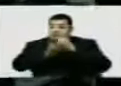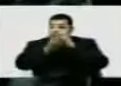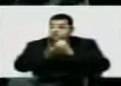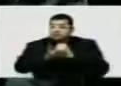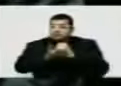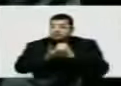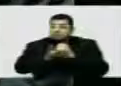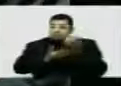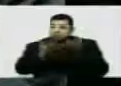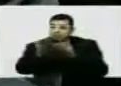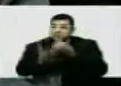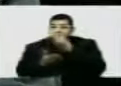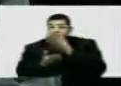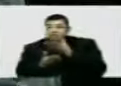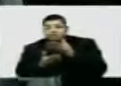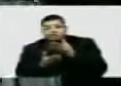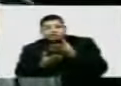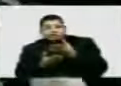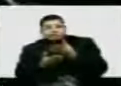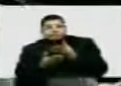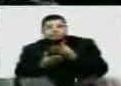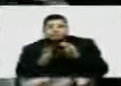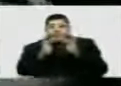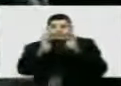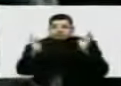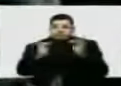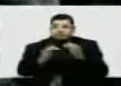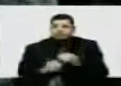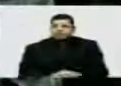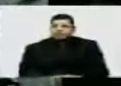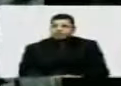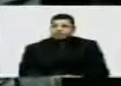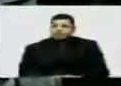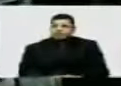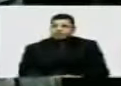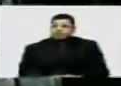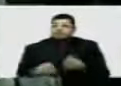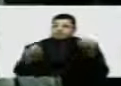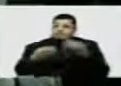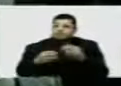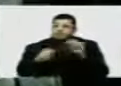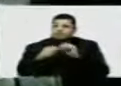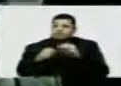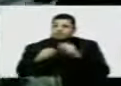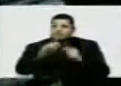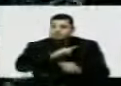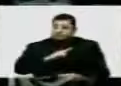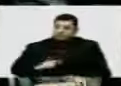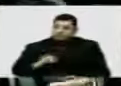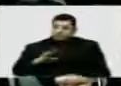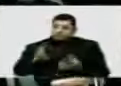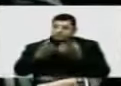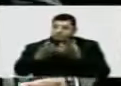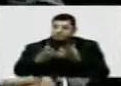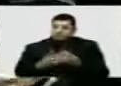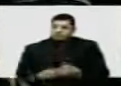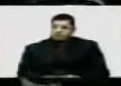que nos sustenta. Então, parafraseando, certa feita o que disse o governador Mar,